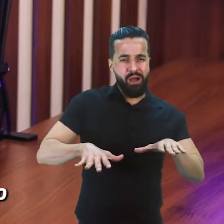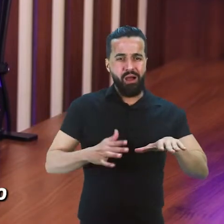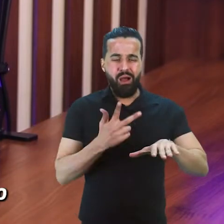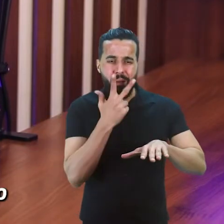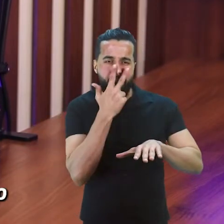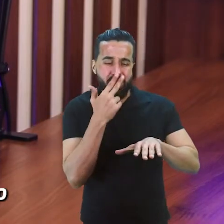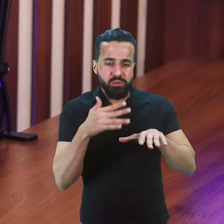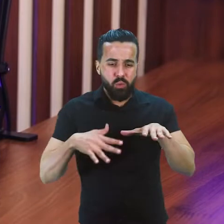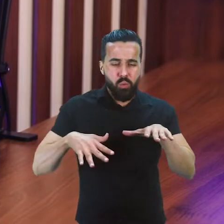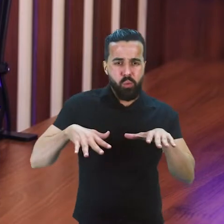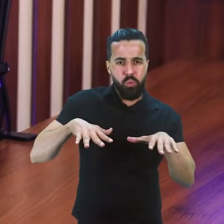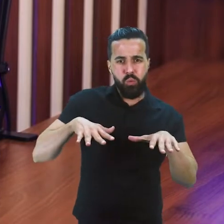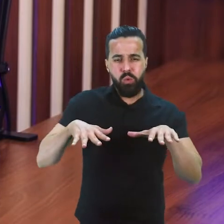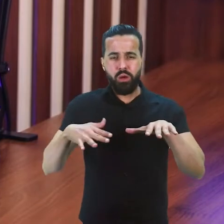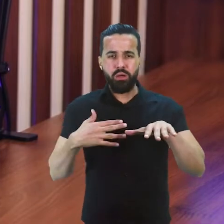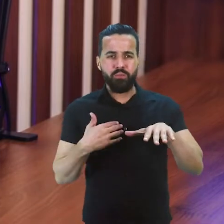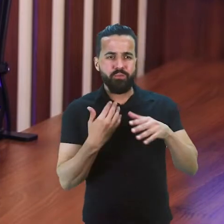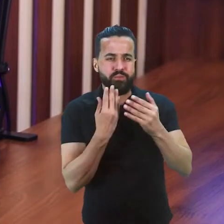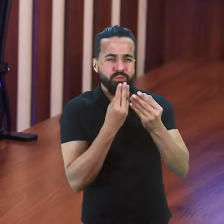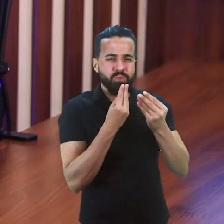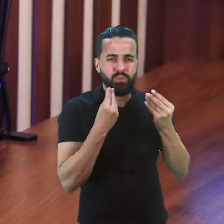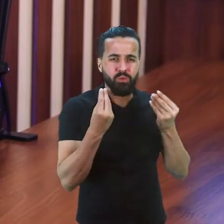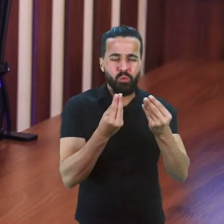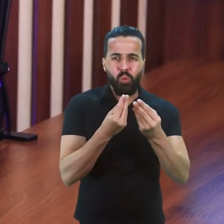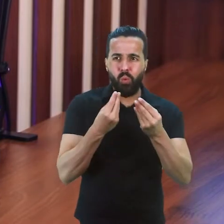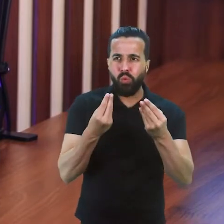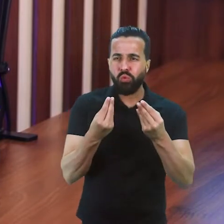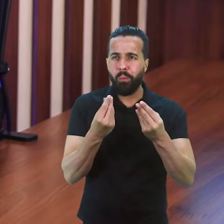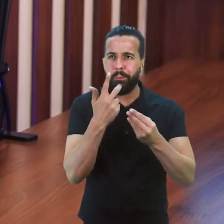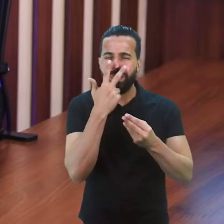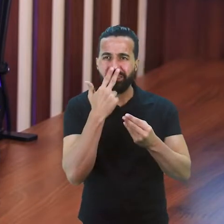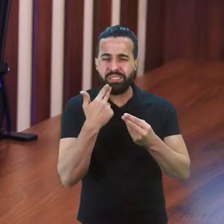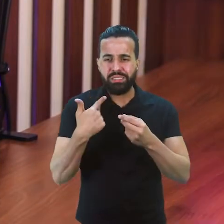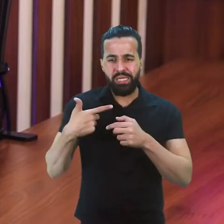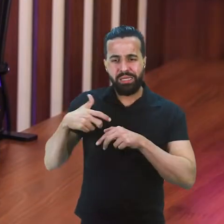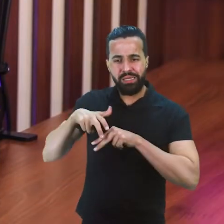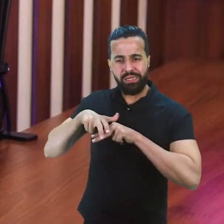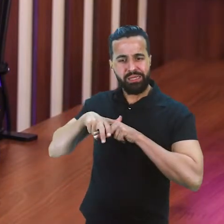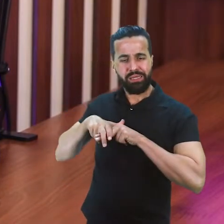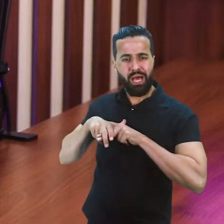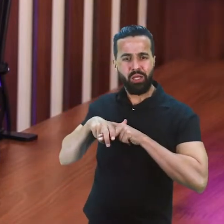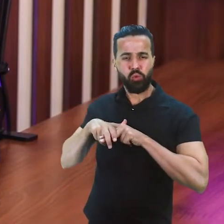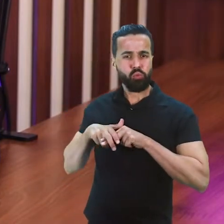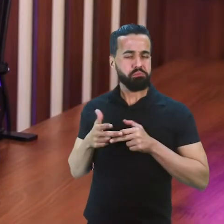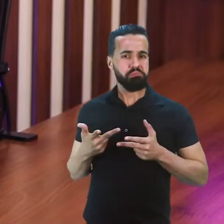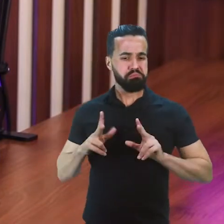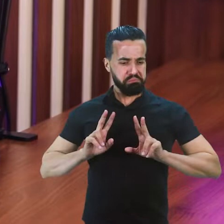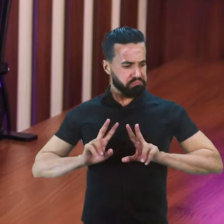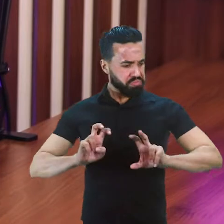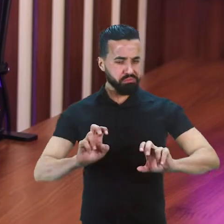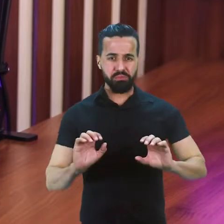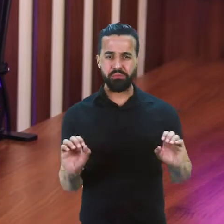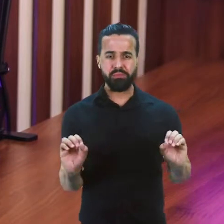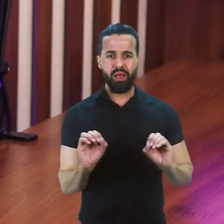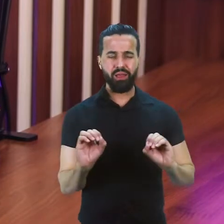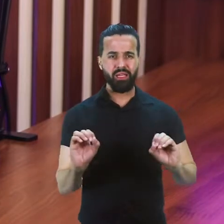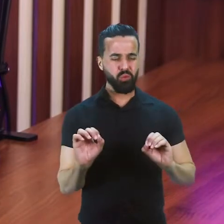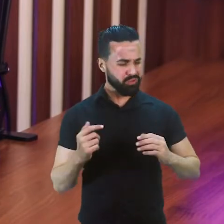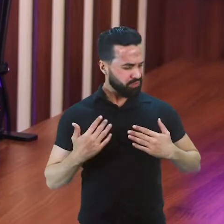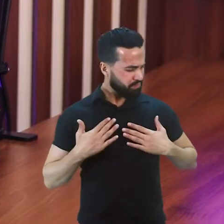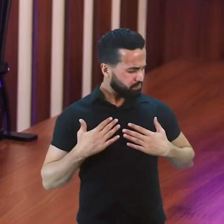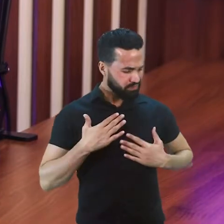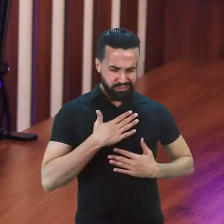eu não sentia o encosto, né? Não sentia que eu estava sentado, né? Porque eu tinha perdido a sensibilidade de imediato. E foi uma sensação